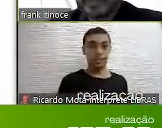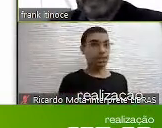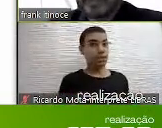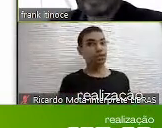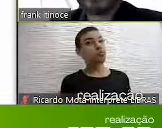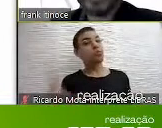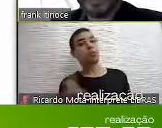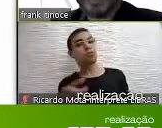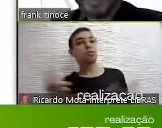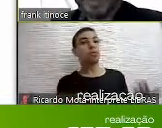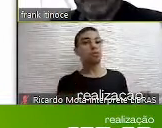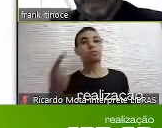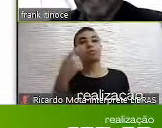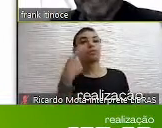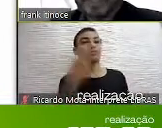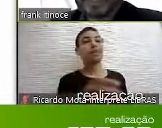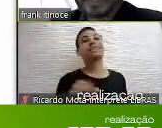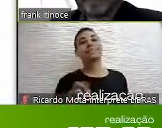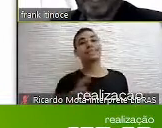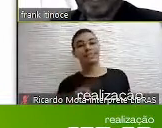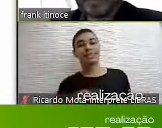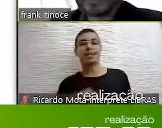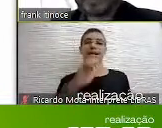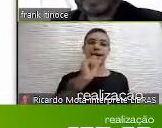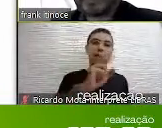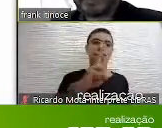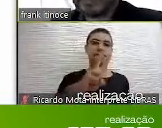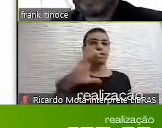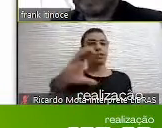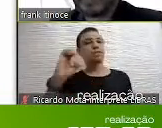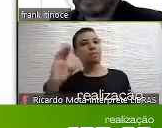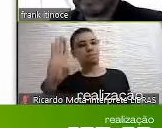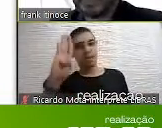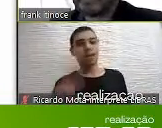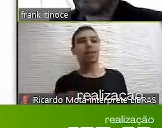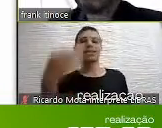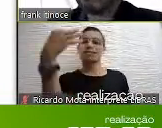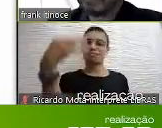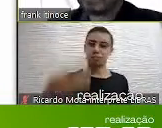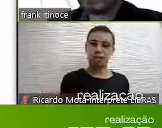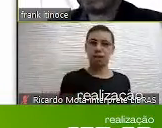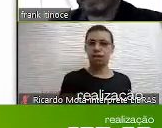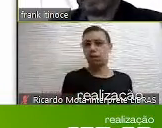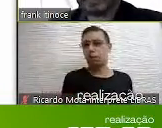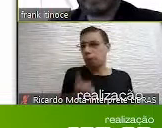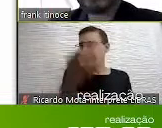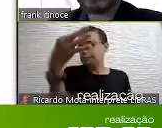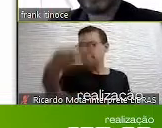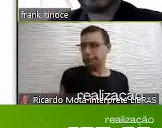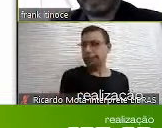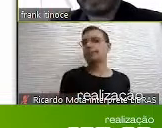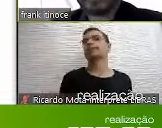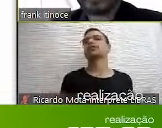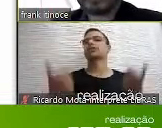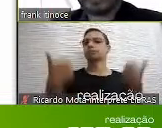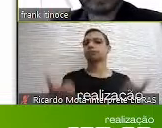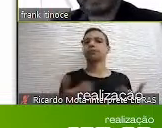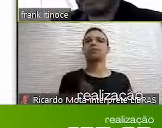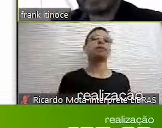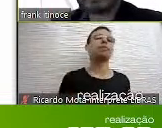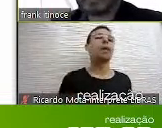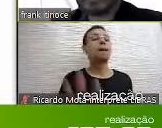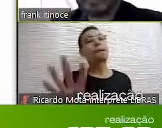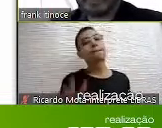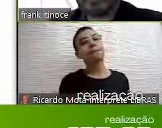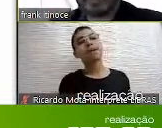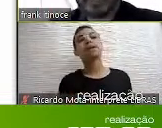Se tiver AVCB, é quase certeza de segurança. Se ele não tiver AVCB, pode estar seguro ou não. Né? Pode ter os sistemas,